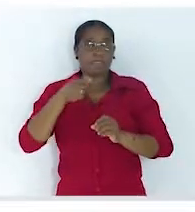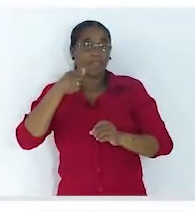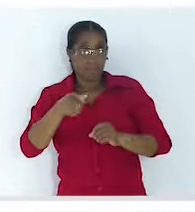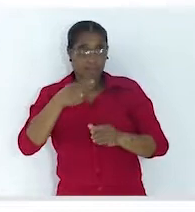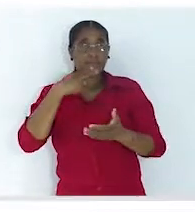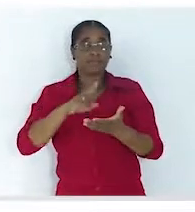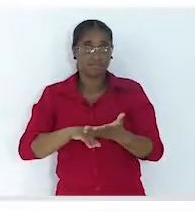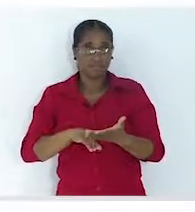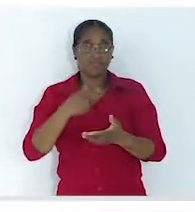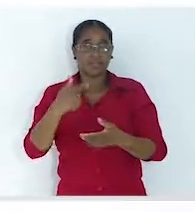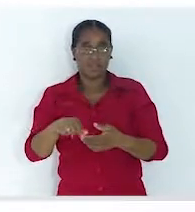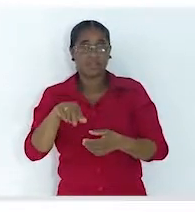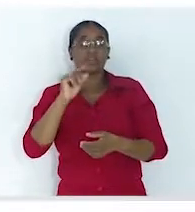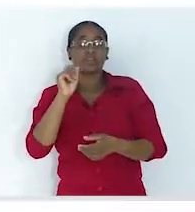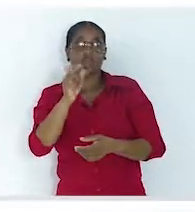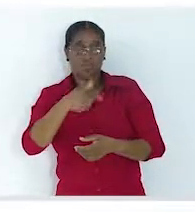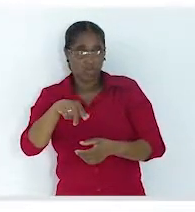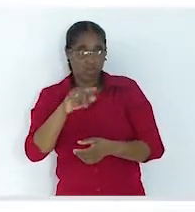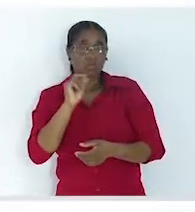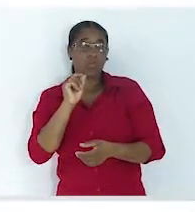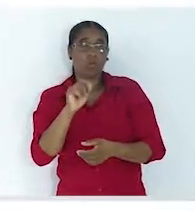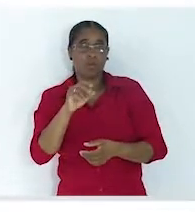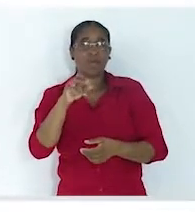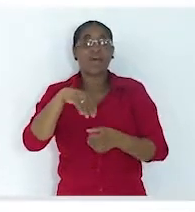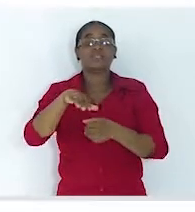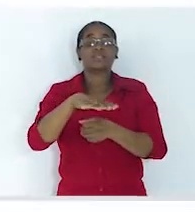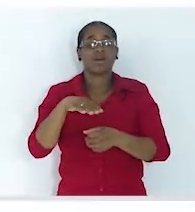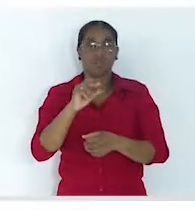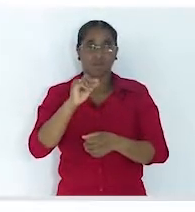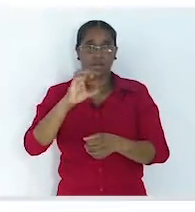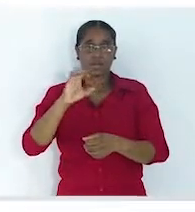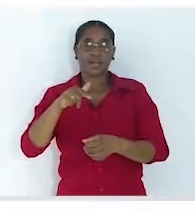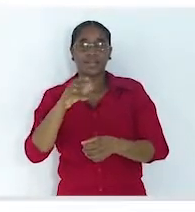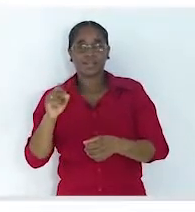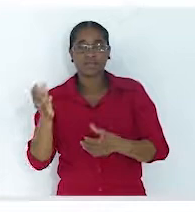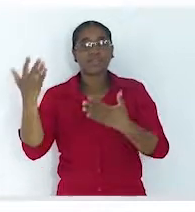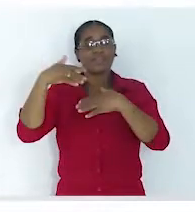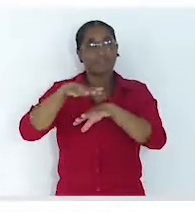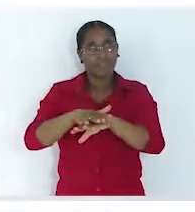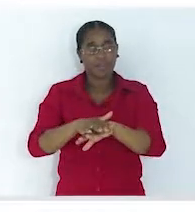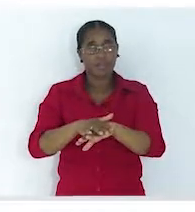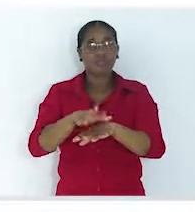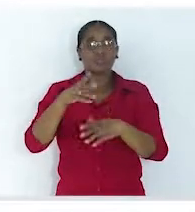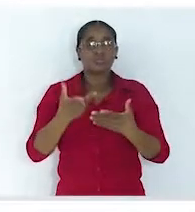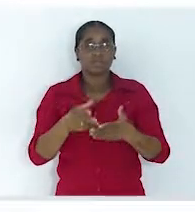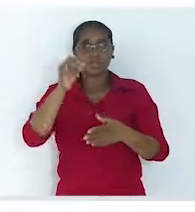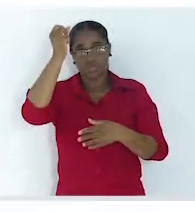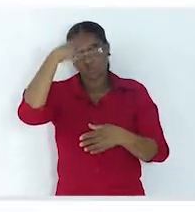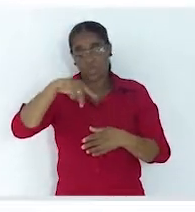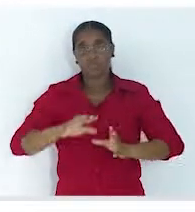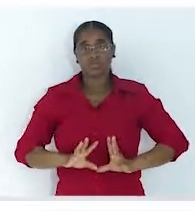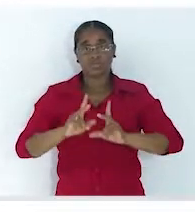de ação. A ação integra-se no domínio da história, como desenvolvimento